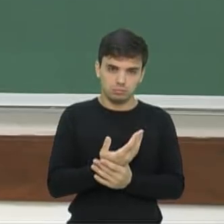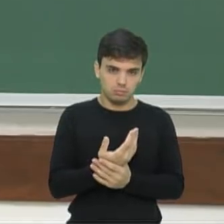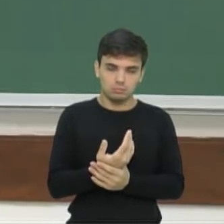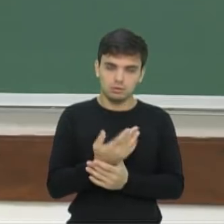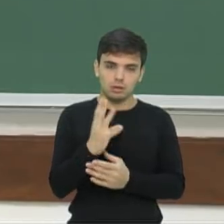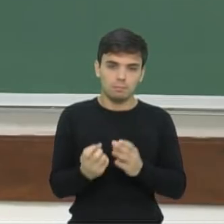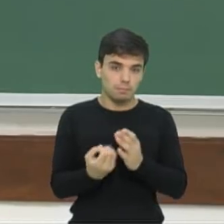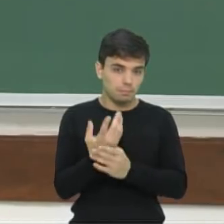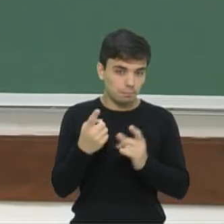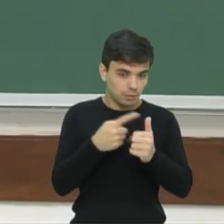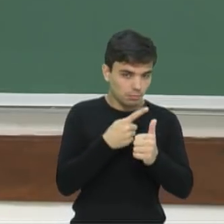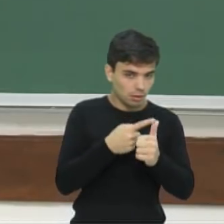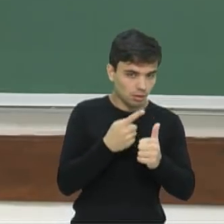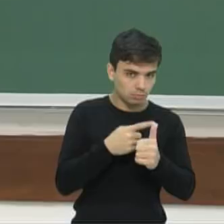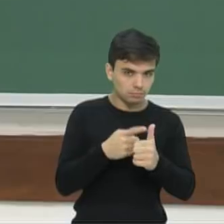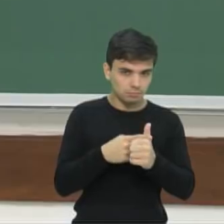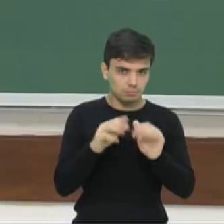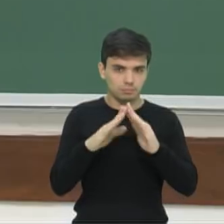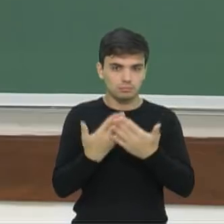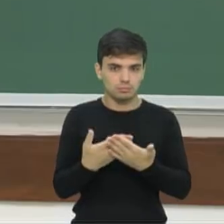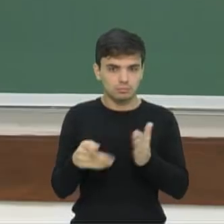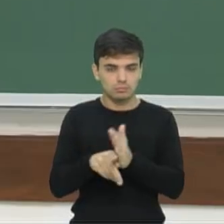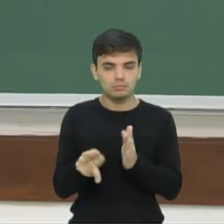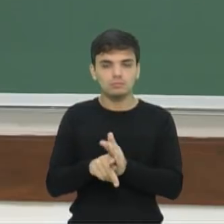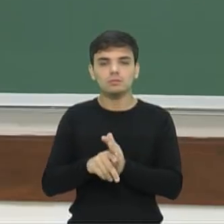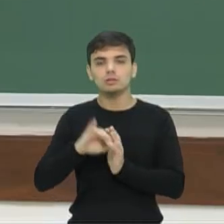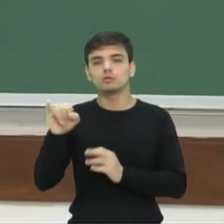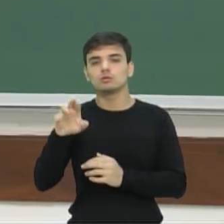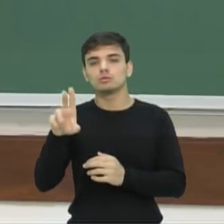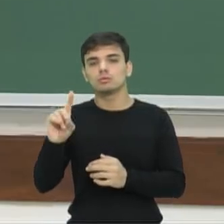que nós temos registros, né? Que foi em